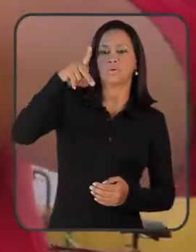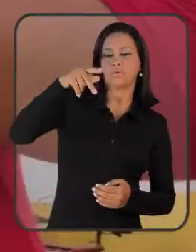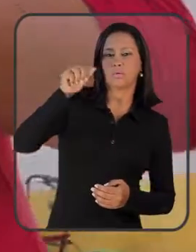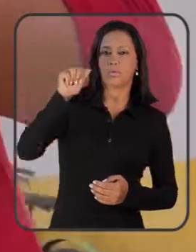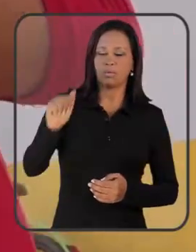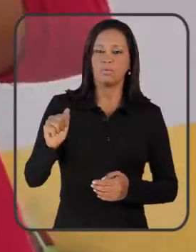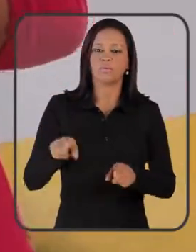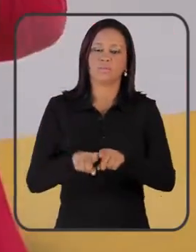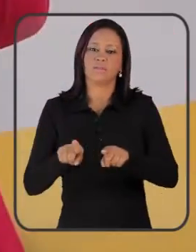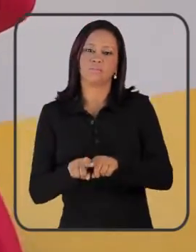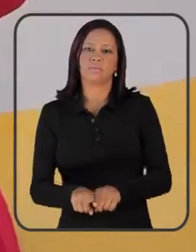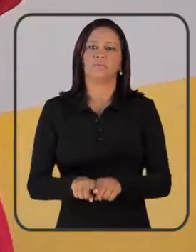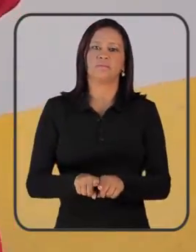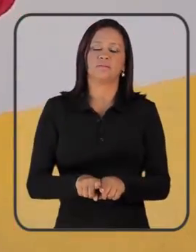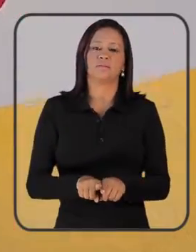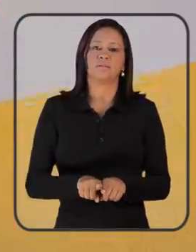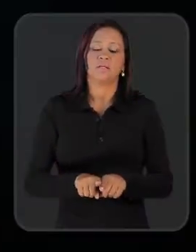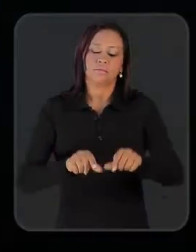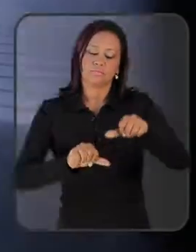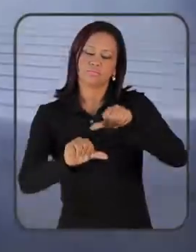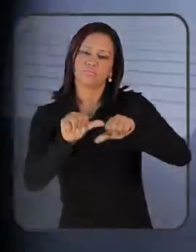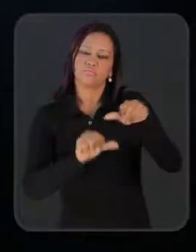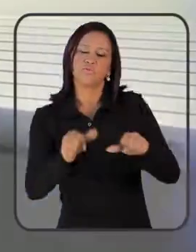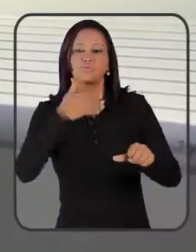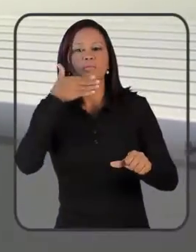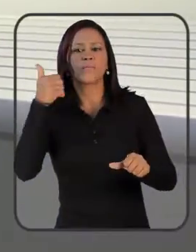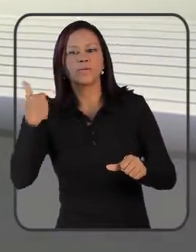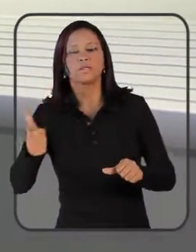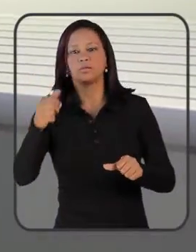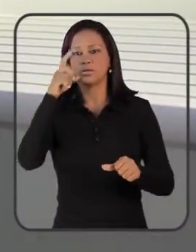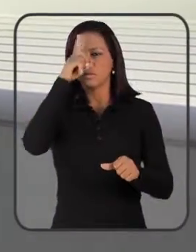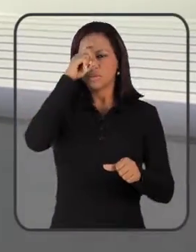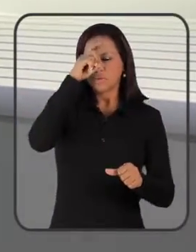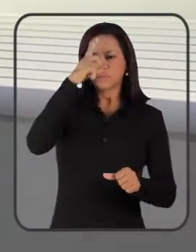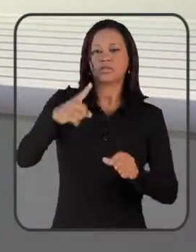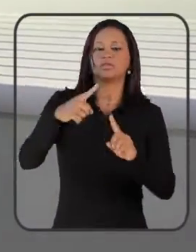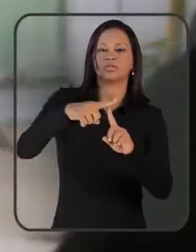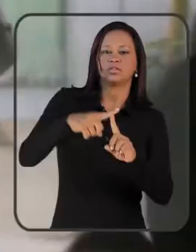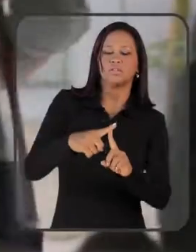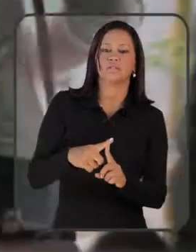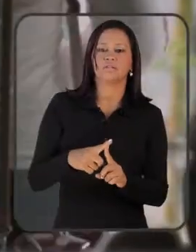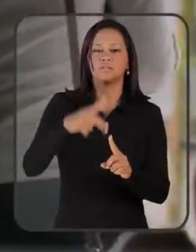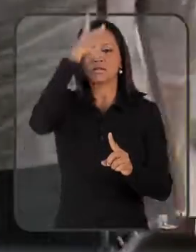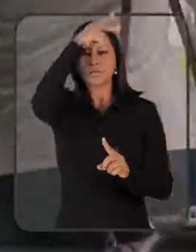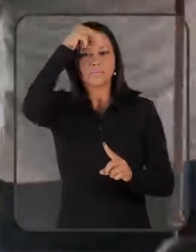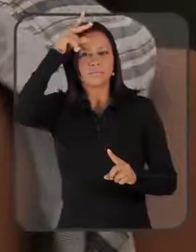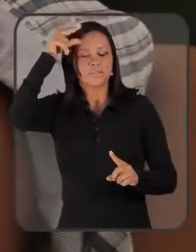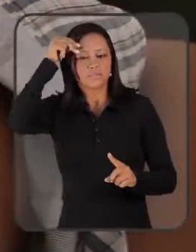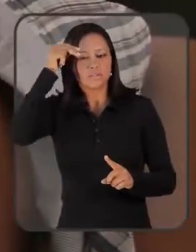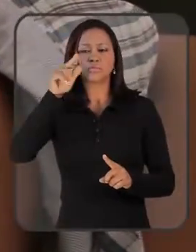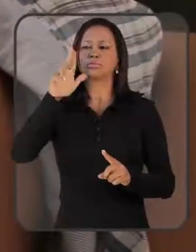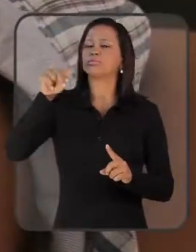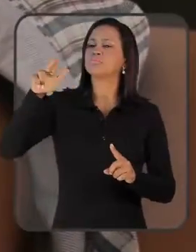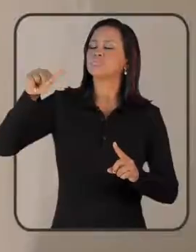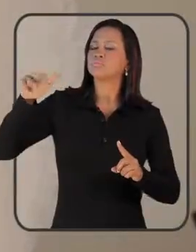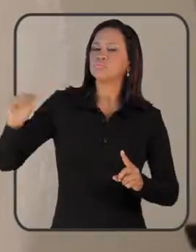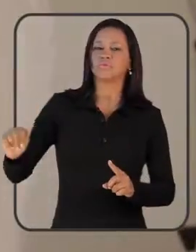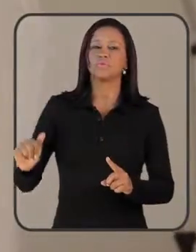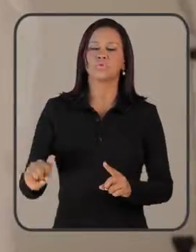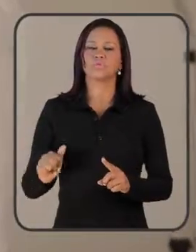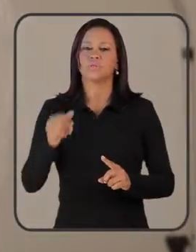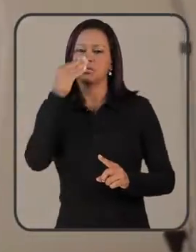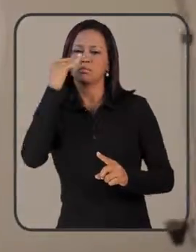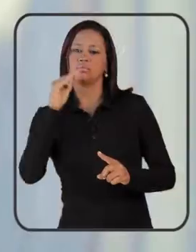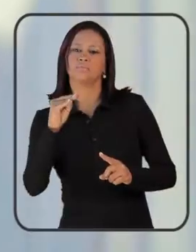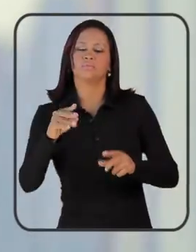É o prefeito que humanizou a UME, que reformou e melhorou o Hospital Municipal. É o prefeito doutor que nunca mediu